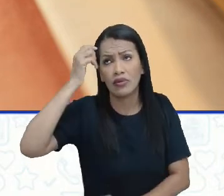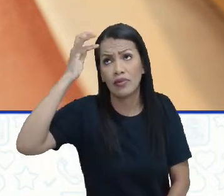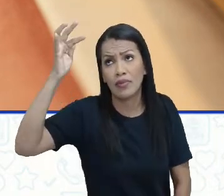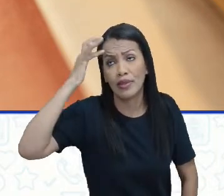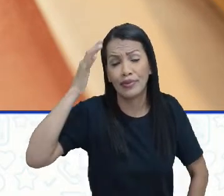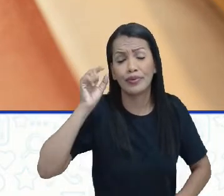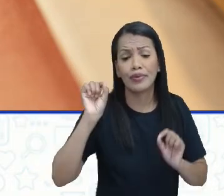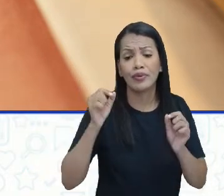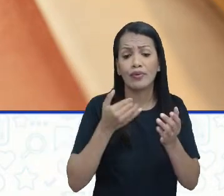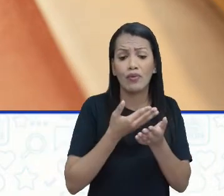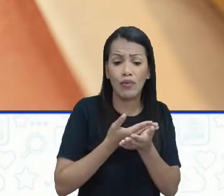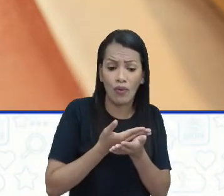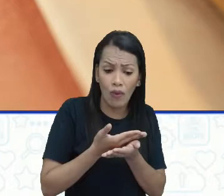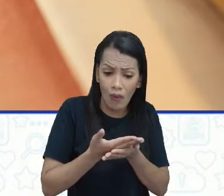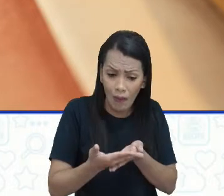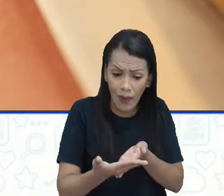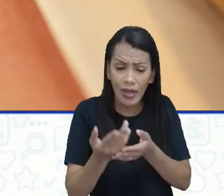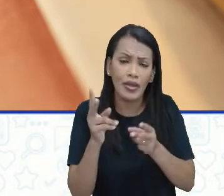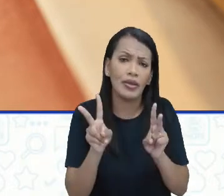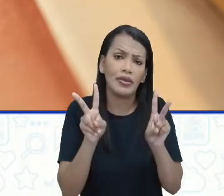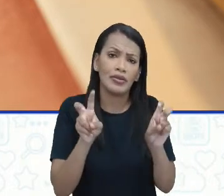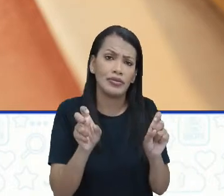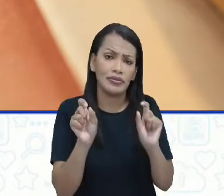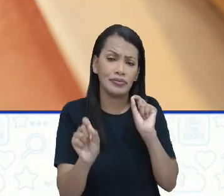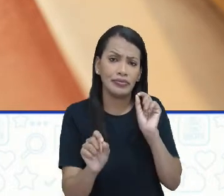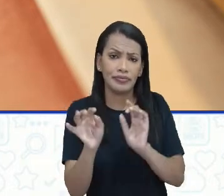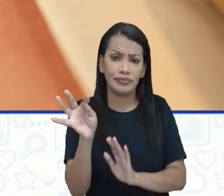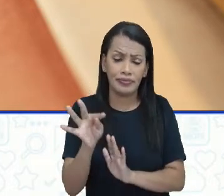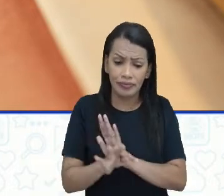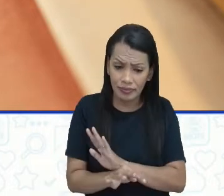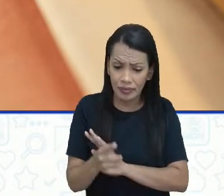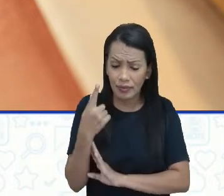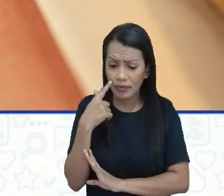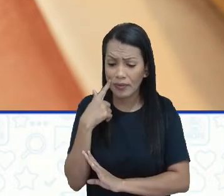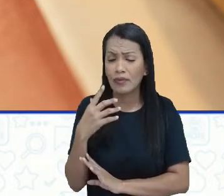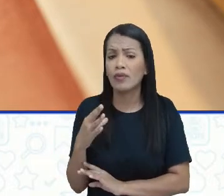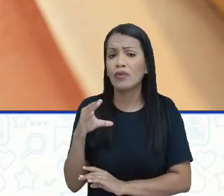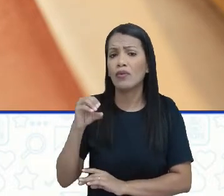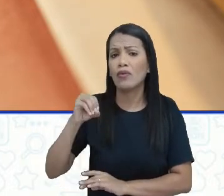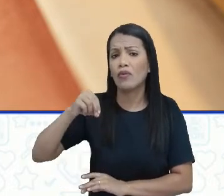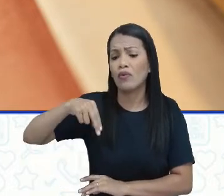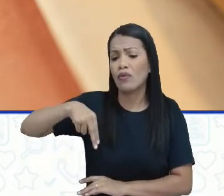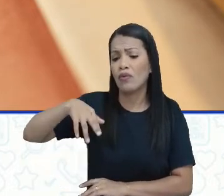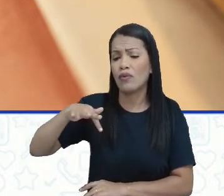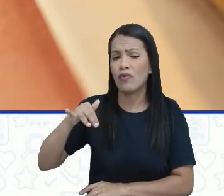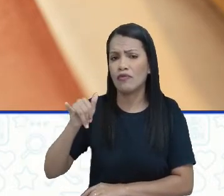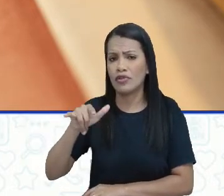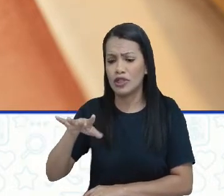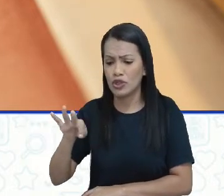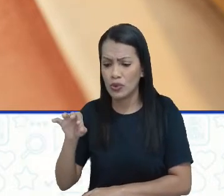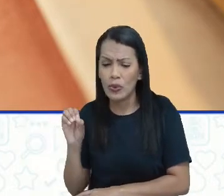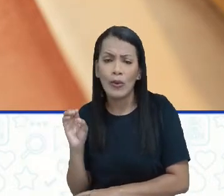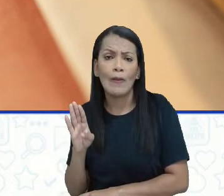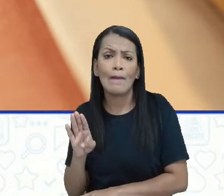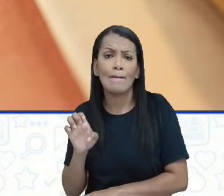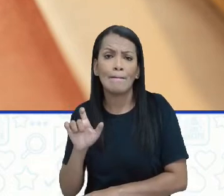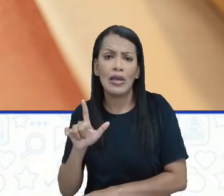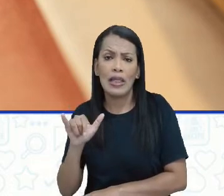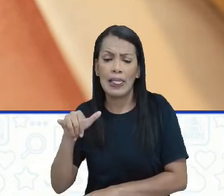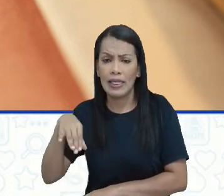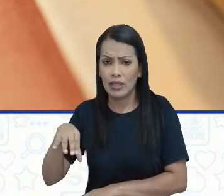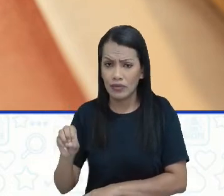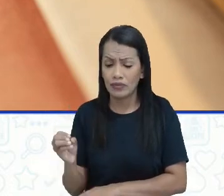de um texto é sobre um conflito bélico. Dentro desse conflito bélico, eu posso imergir dentro da